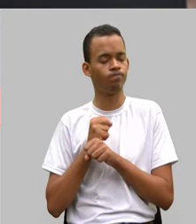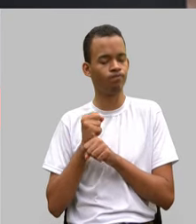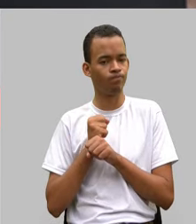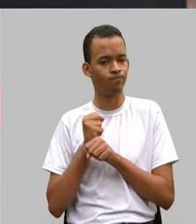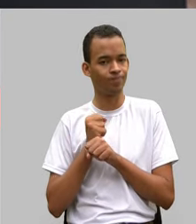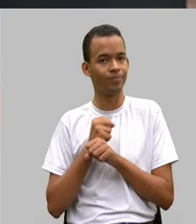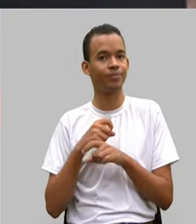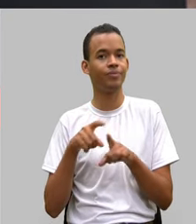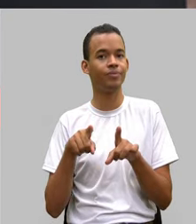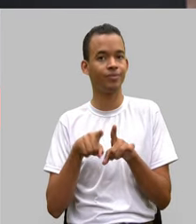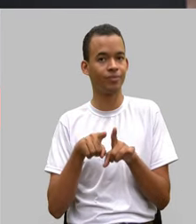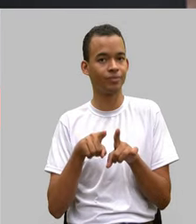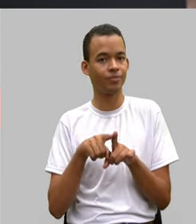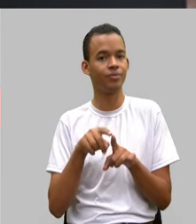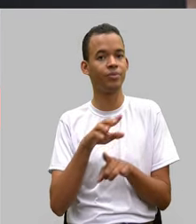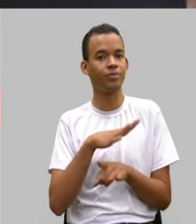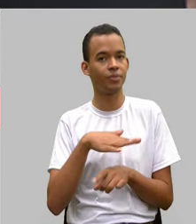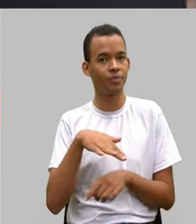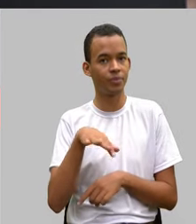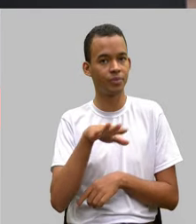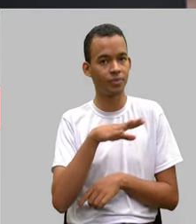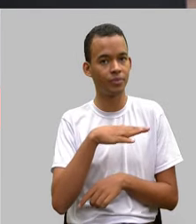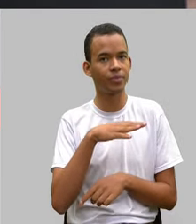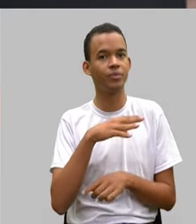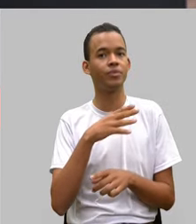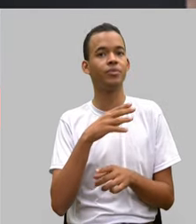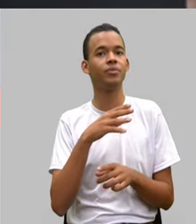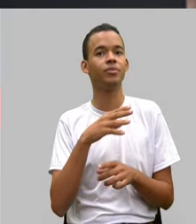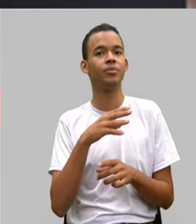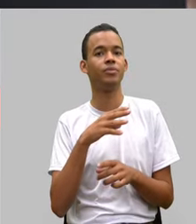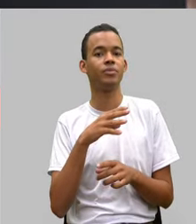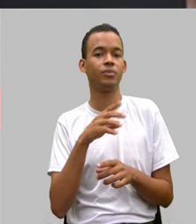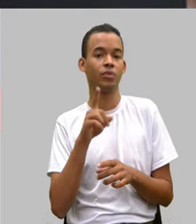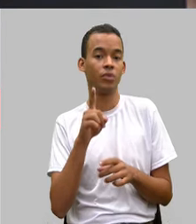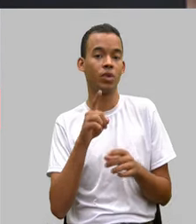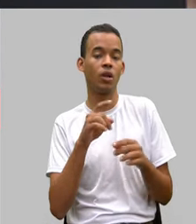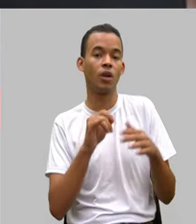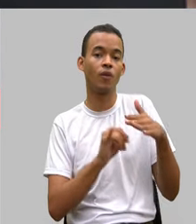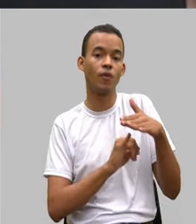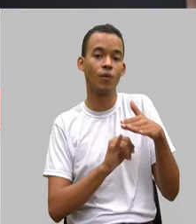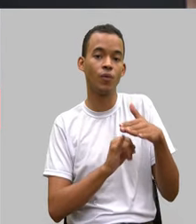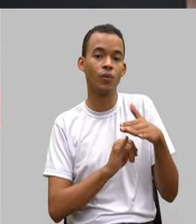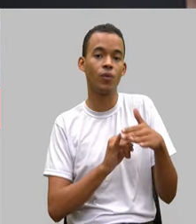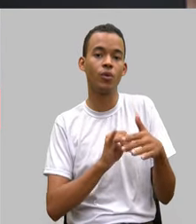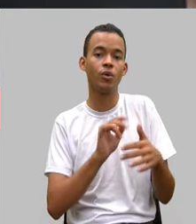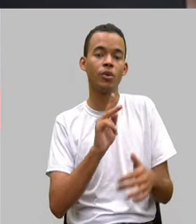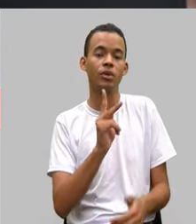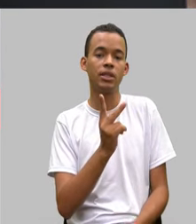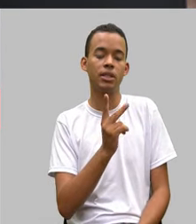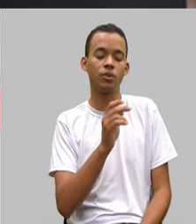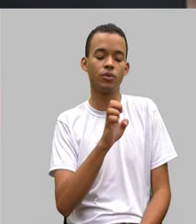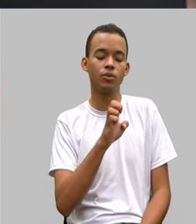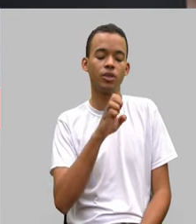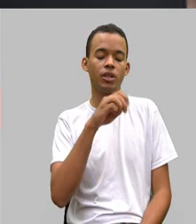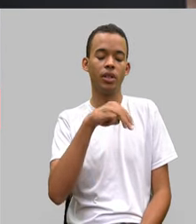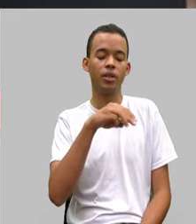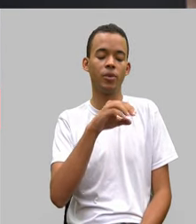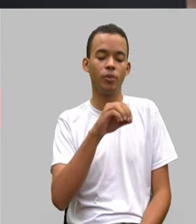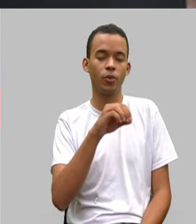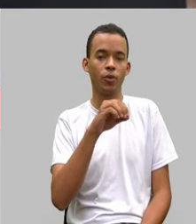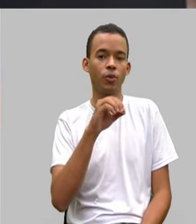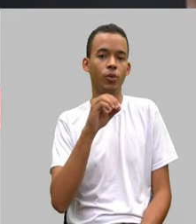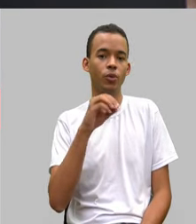área eh a fundação emom Minas um grande uma grande parte do tempo